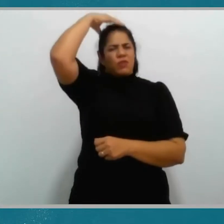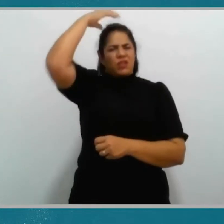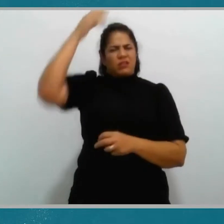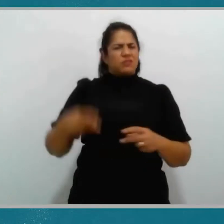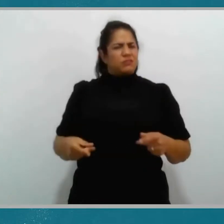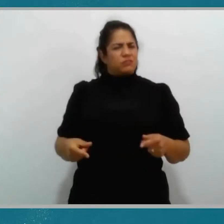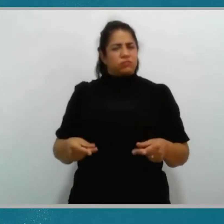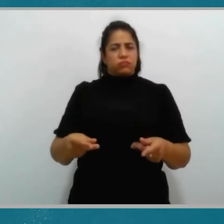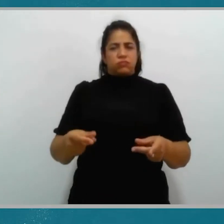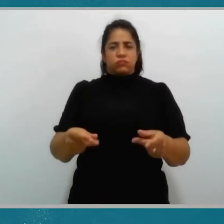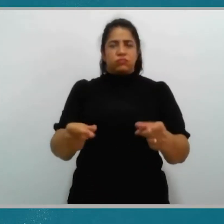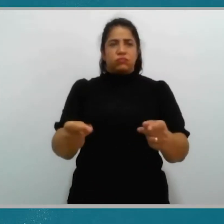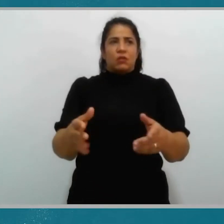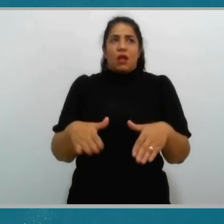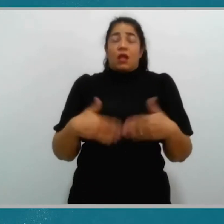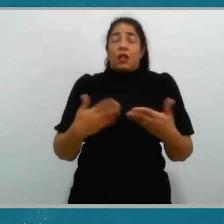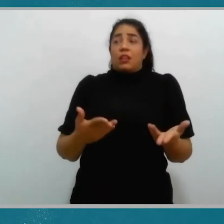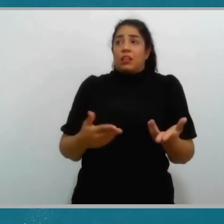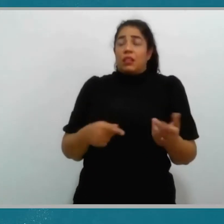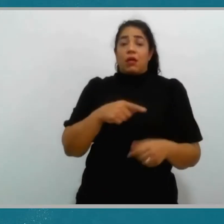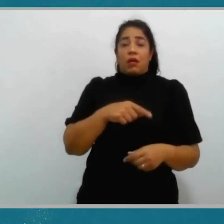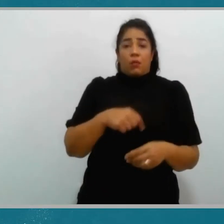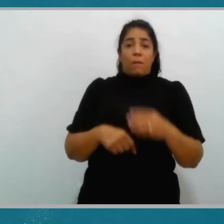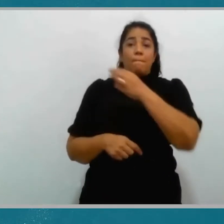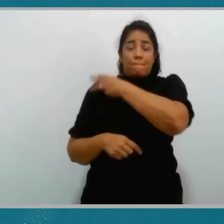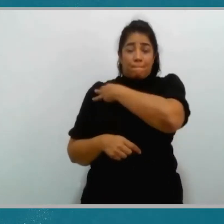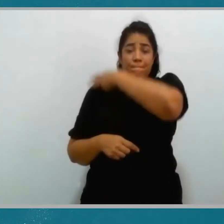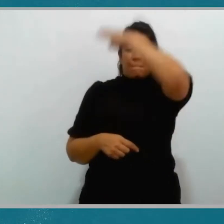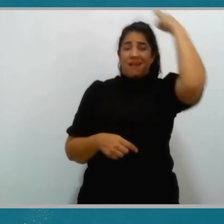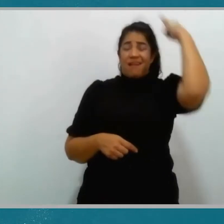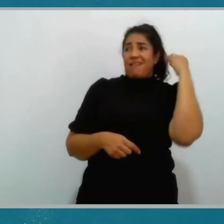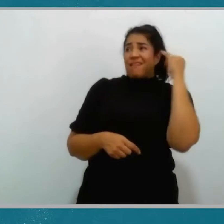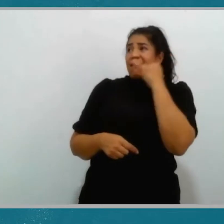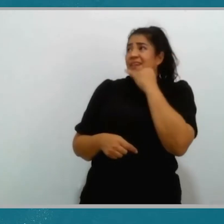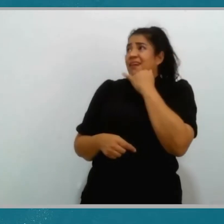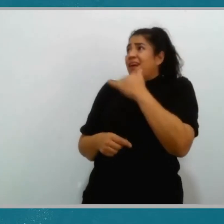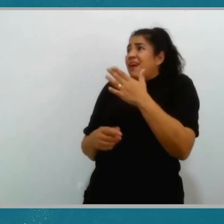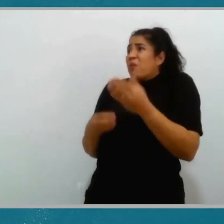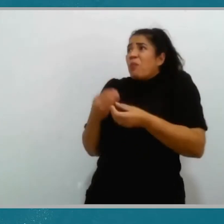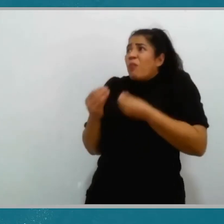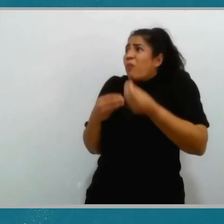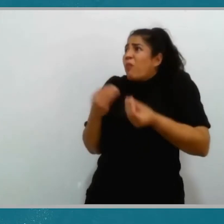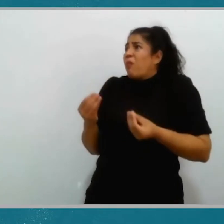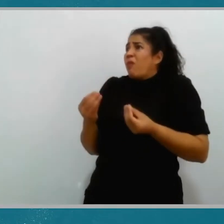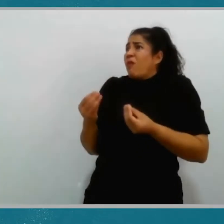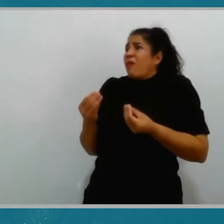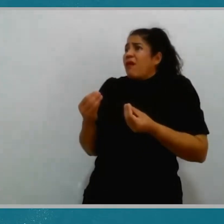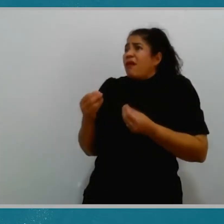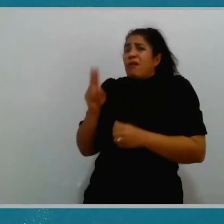como será isto, pois não tenho relação com homem algum? É justamente por isso.